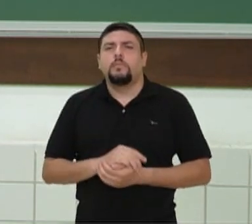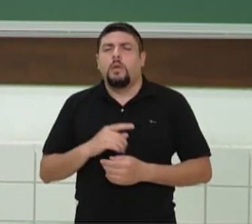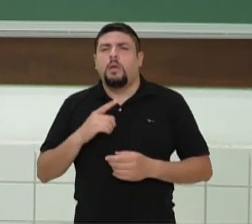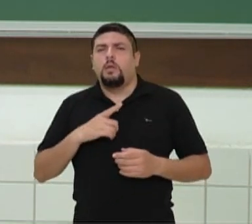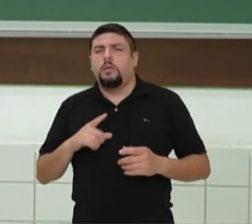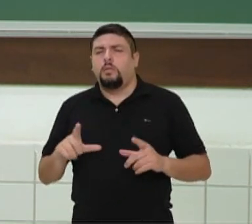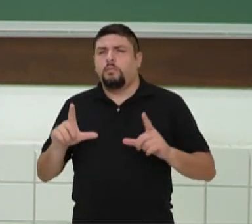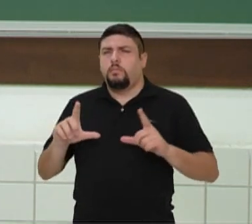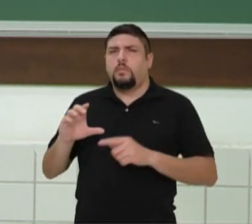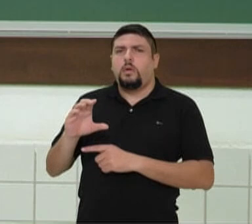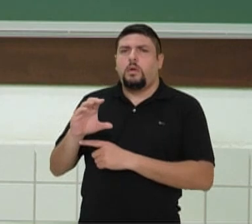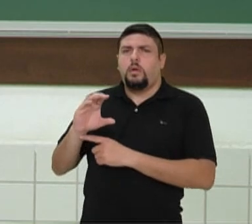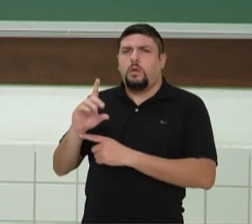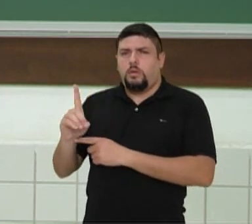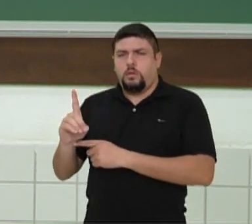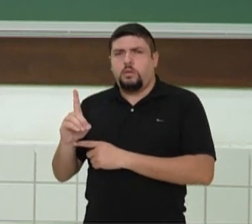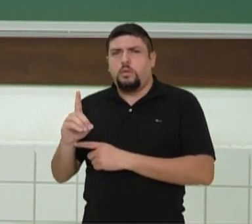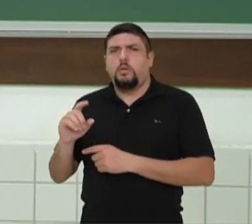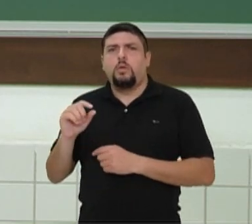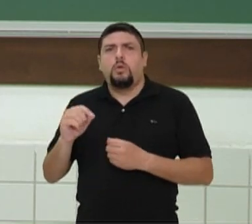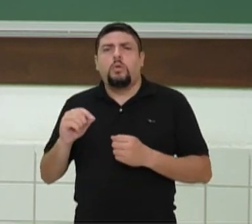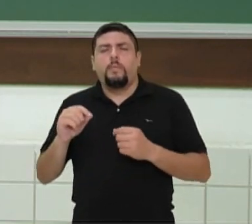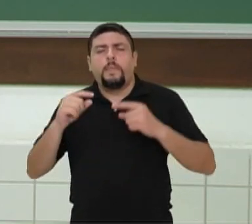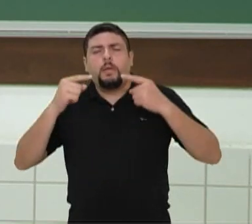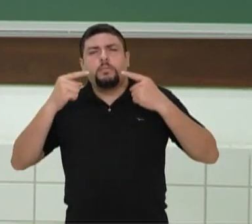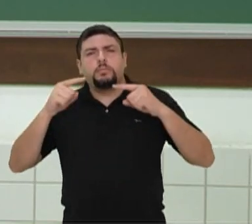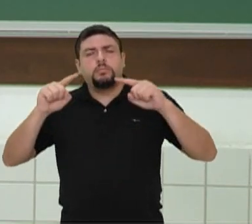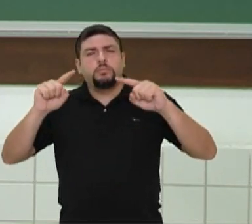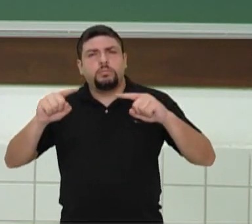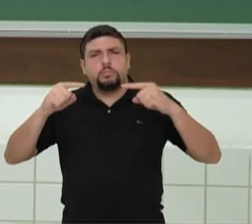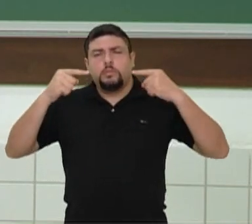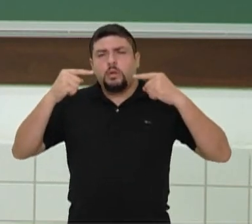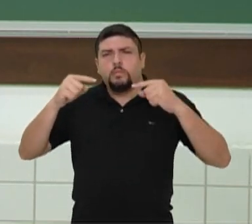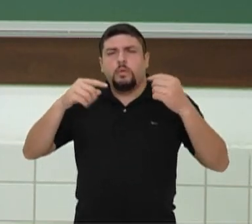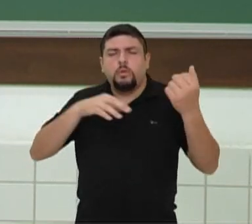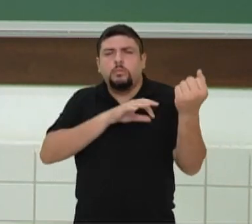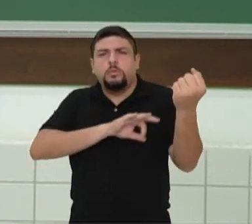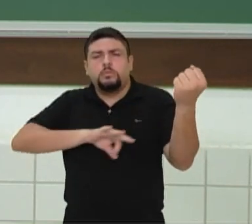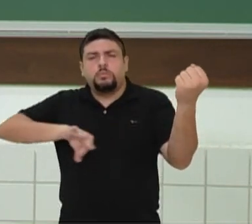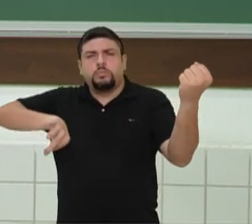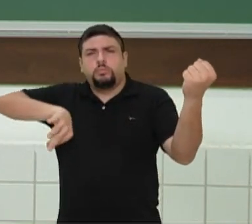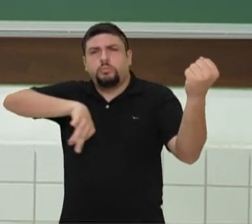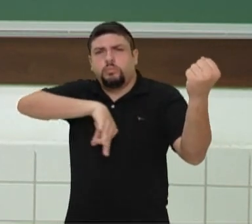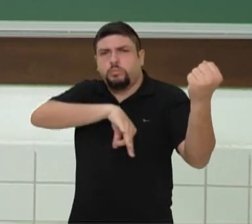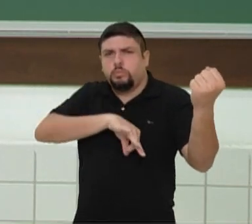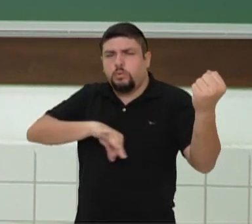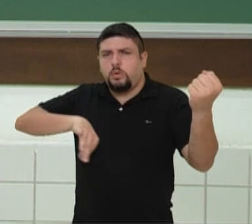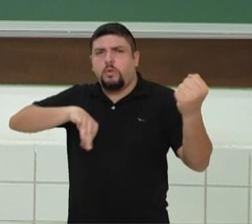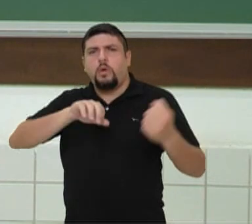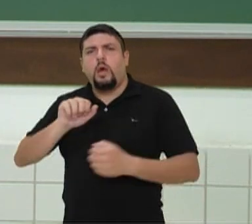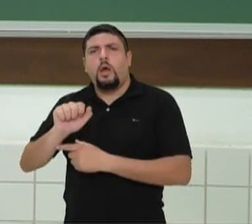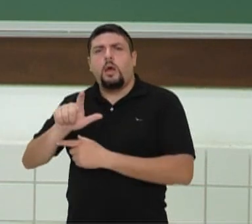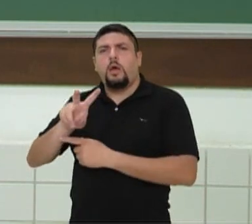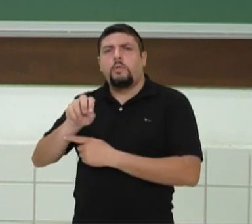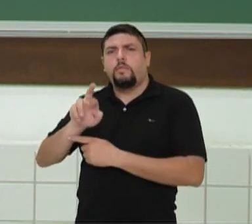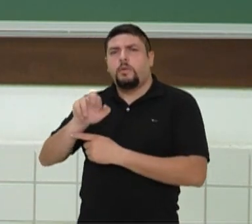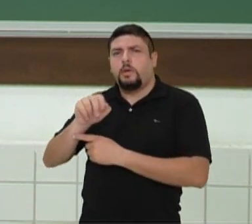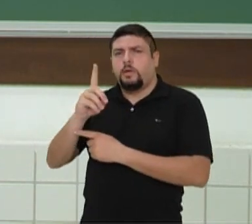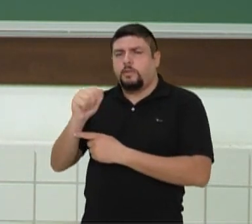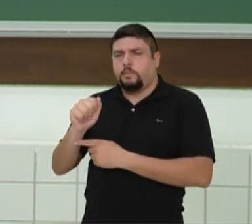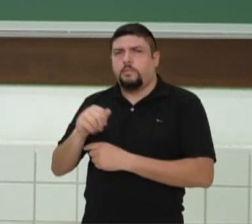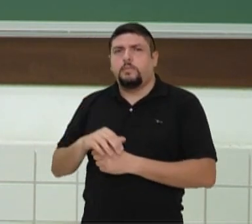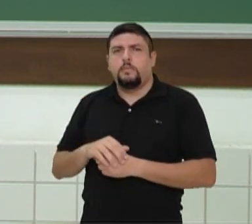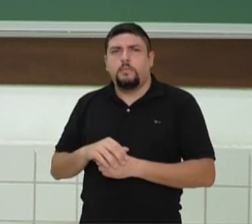também conhecido como Sinfonia de Brasília, ele tem 5 movimentos, a peça, né, chamada Sinfonia, e em cada movimento ele